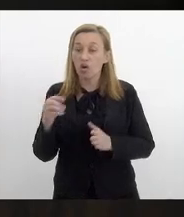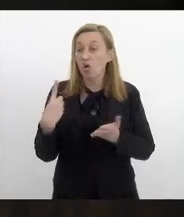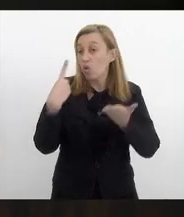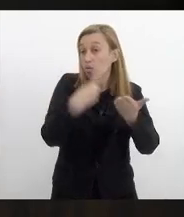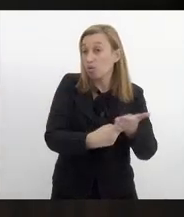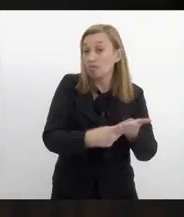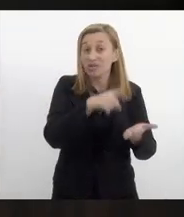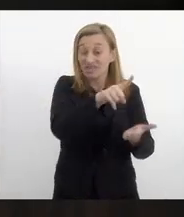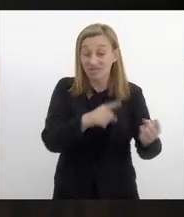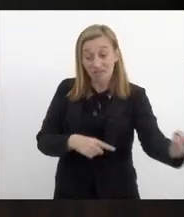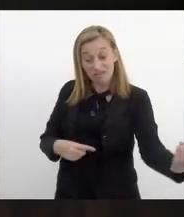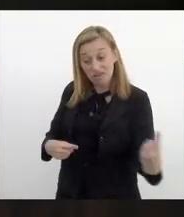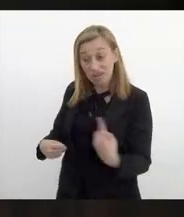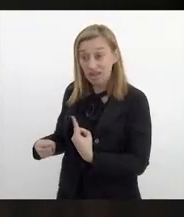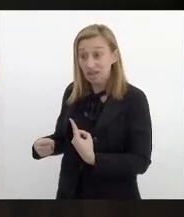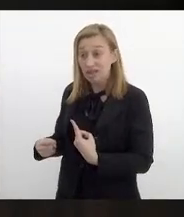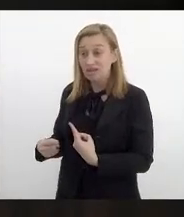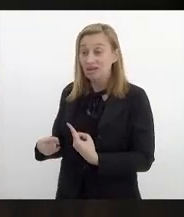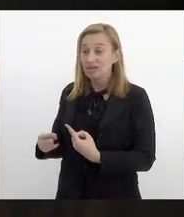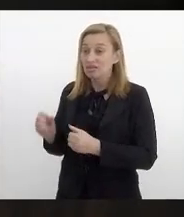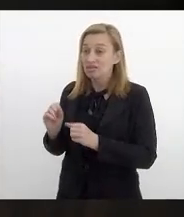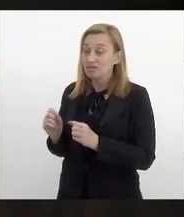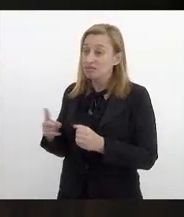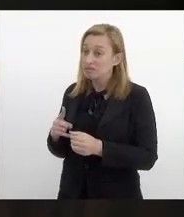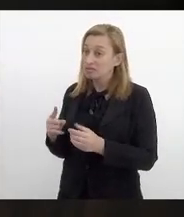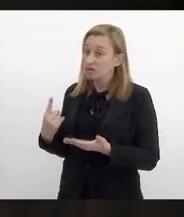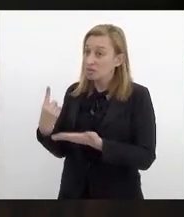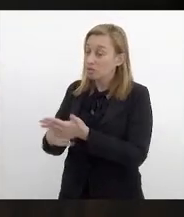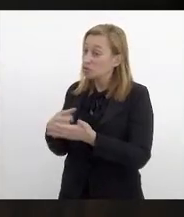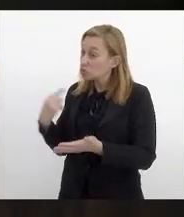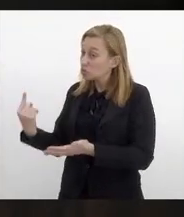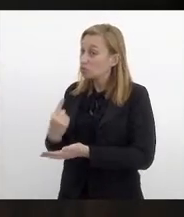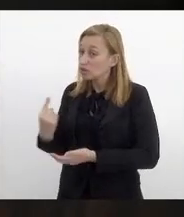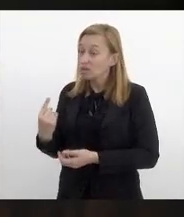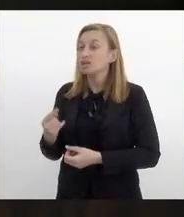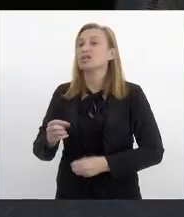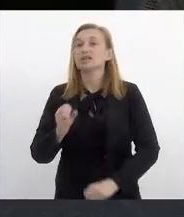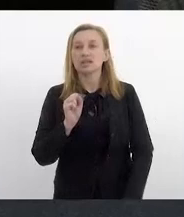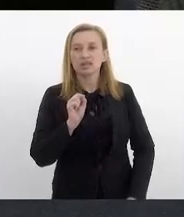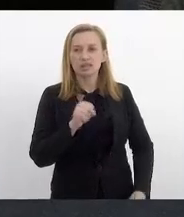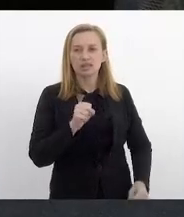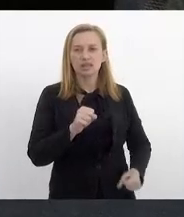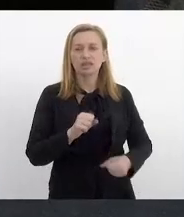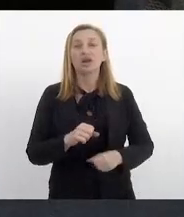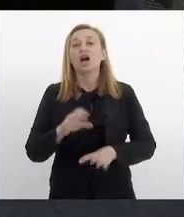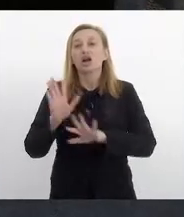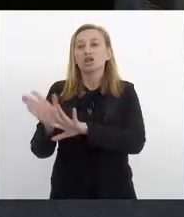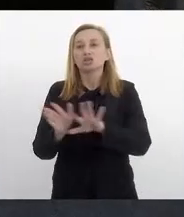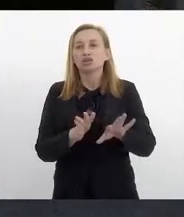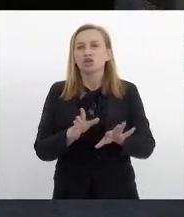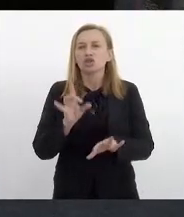vai vir aqui e vai fazer com a casa, sem prejuízo, Luiz. Presidente,